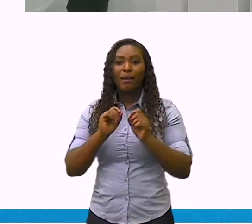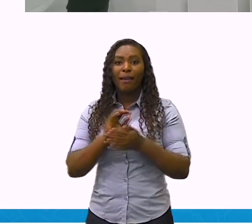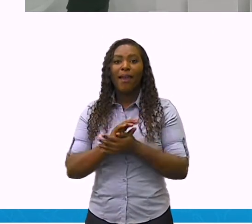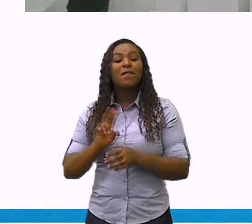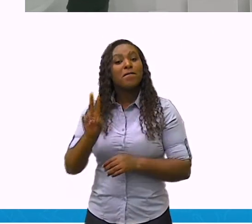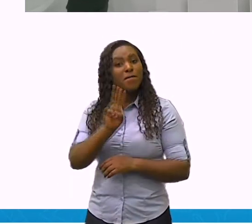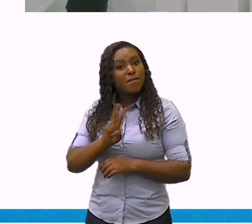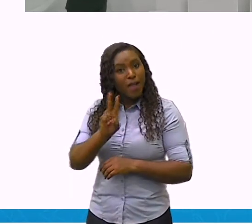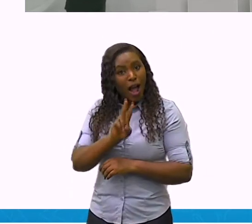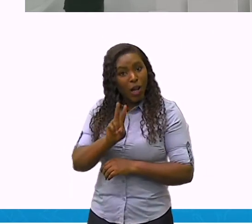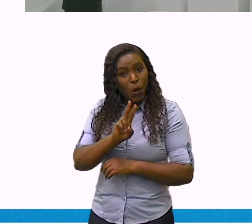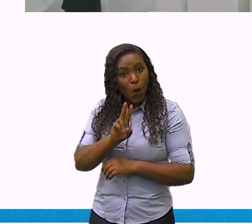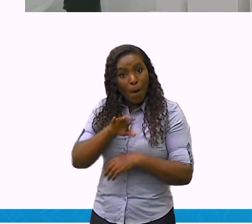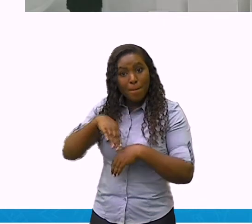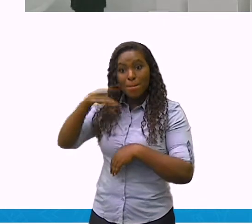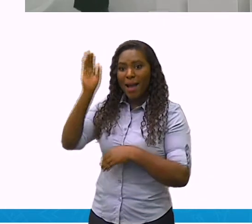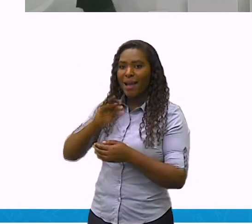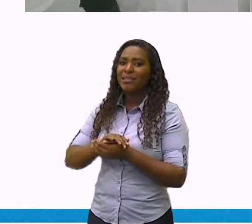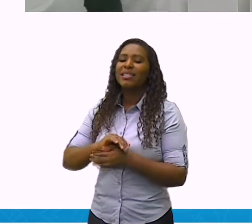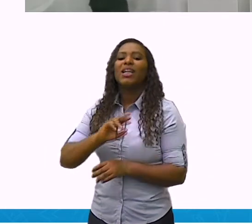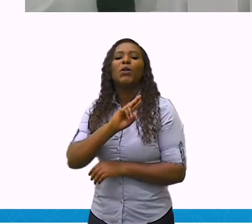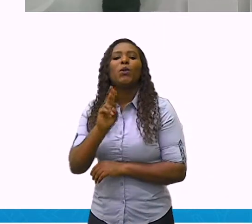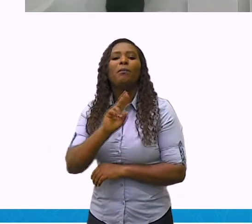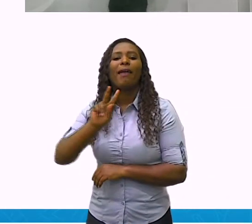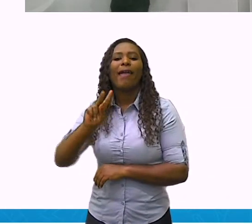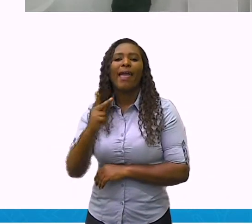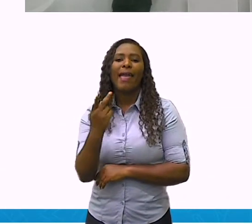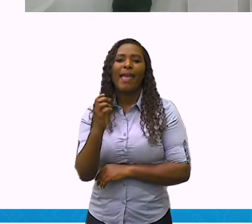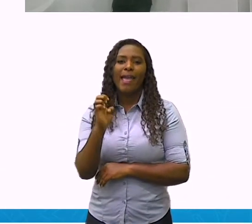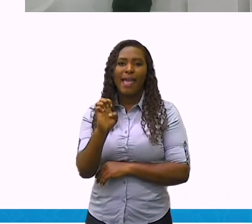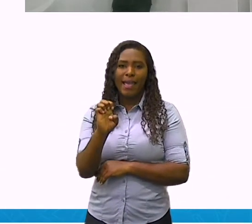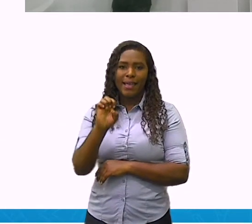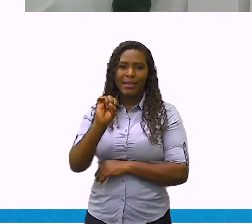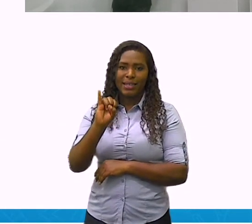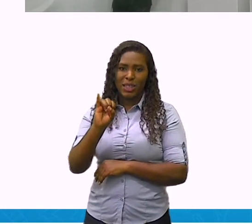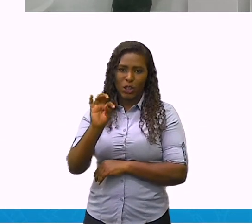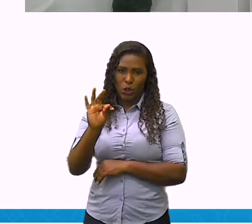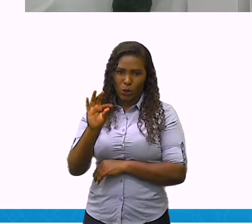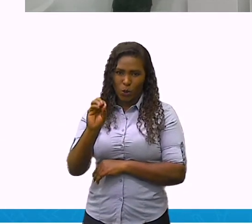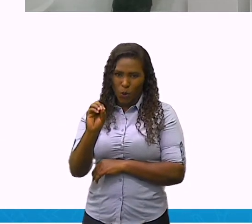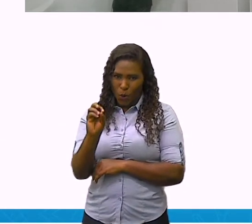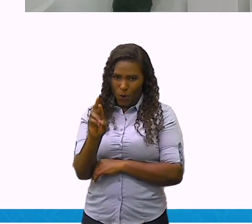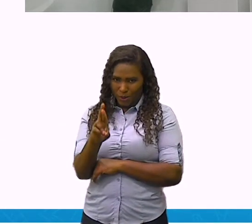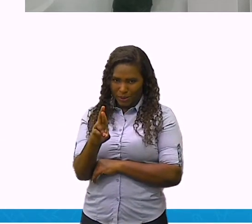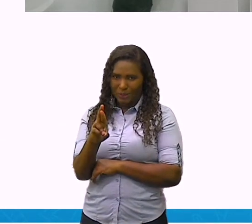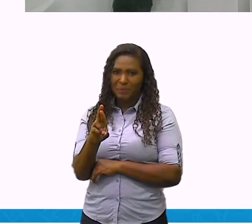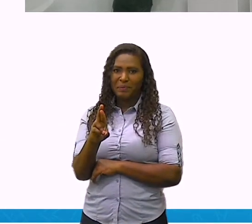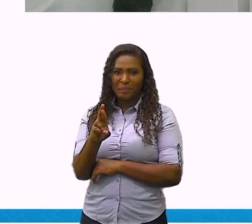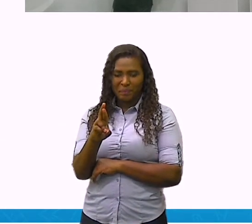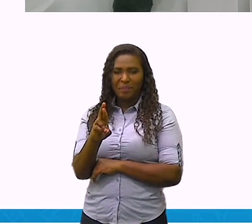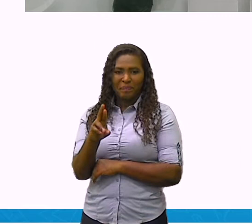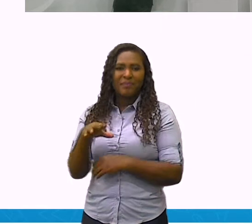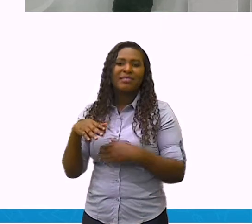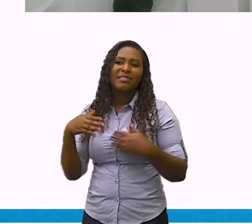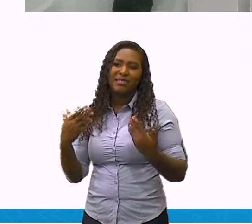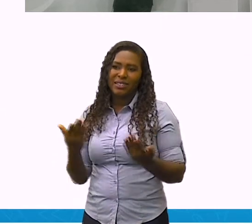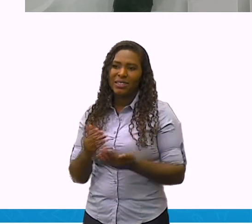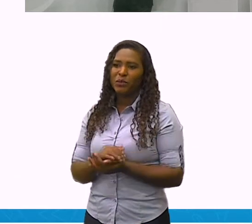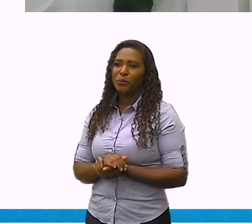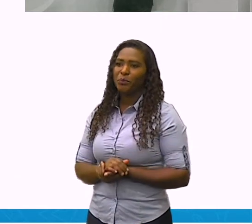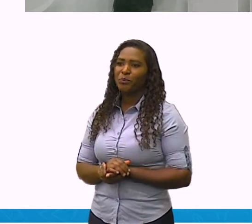Heitor, certo? Então, quem tem o maior valor aqui é a do